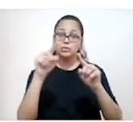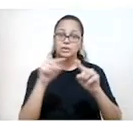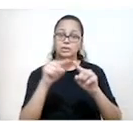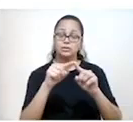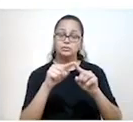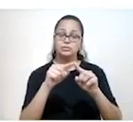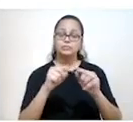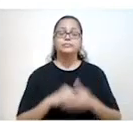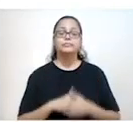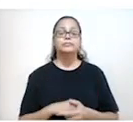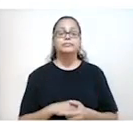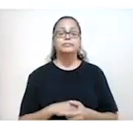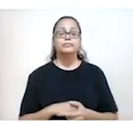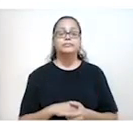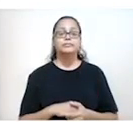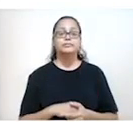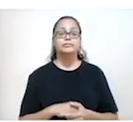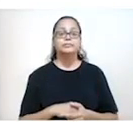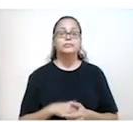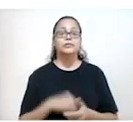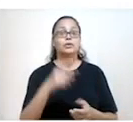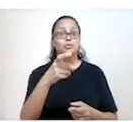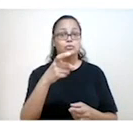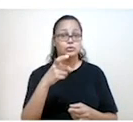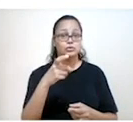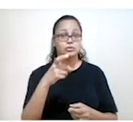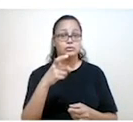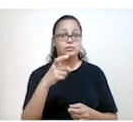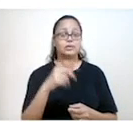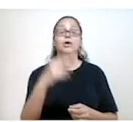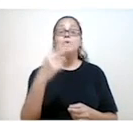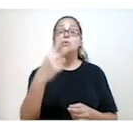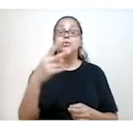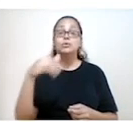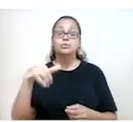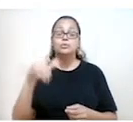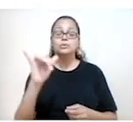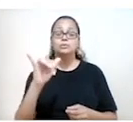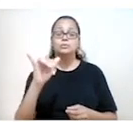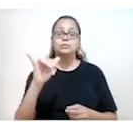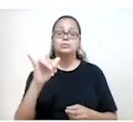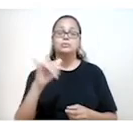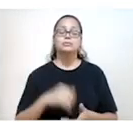1. Então no ponto 1 no x, 2 no y, coloca um ponto.